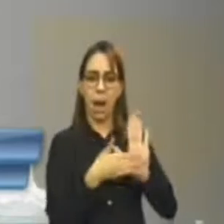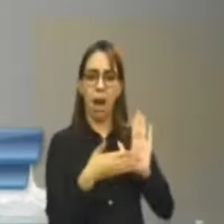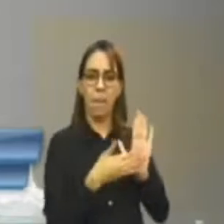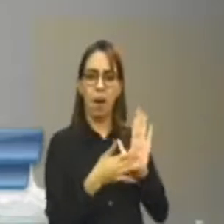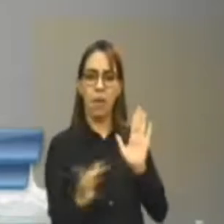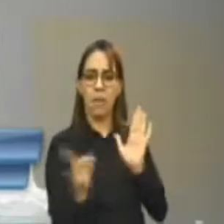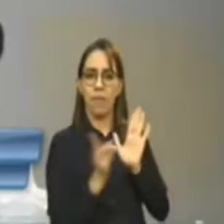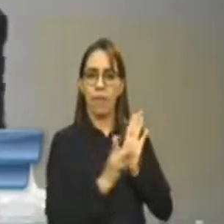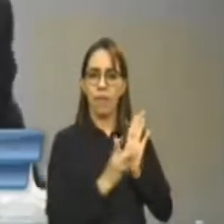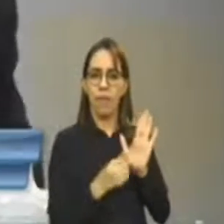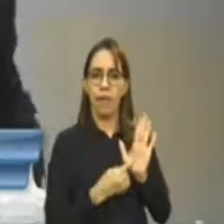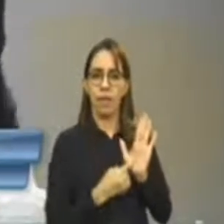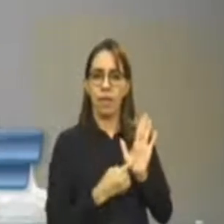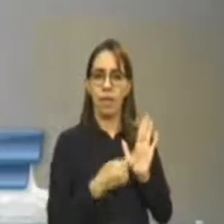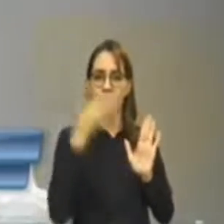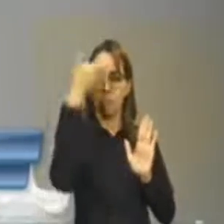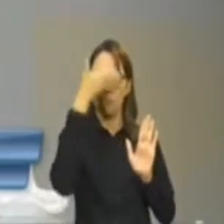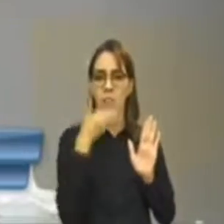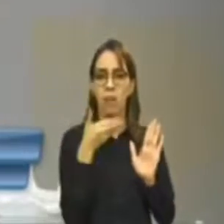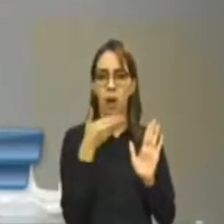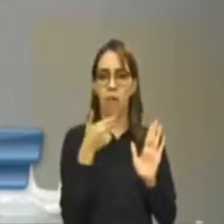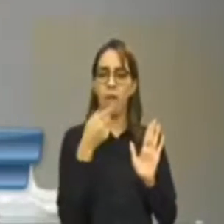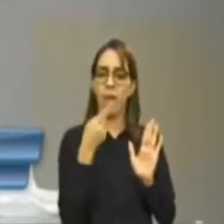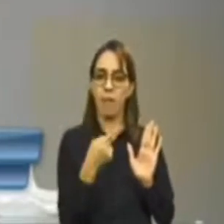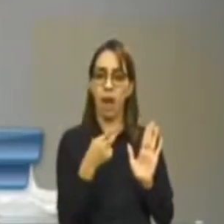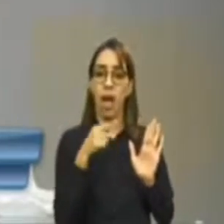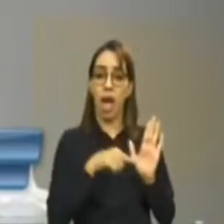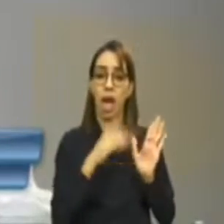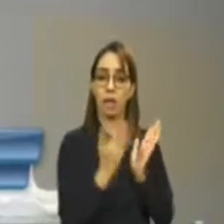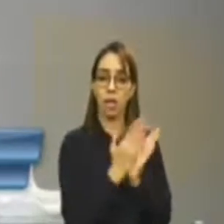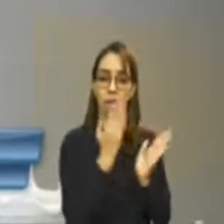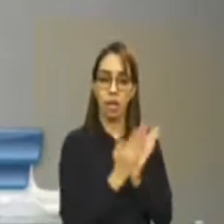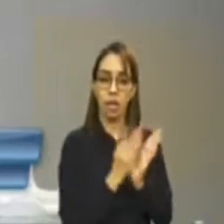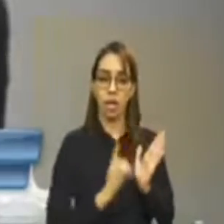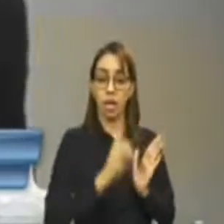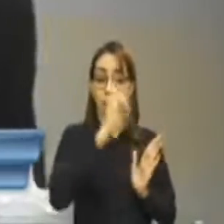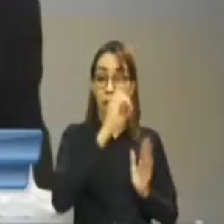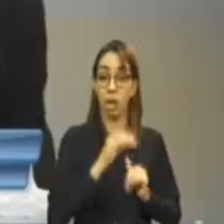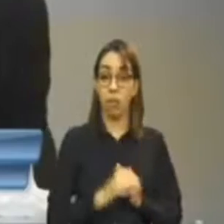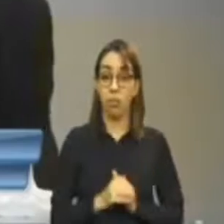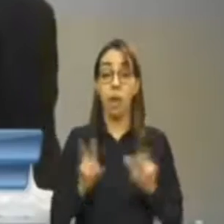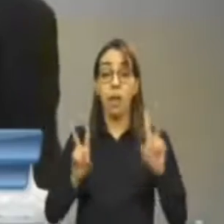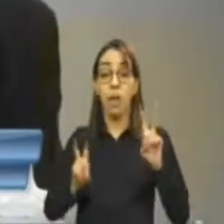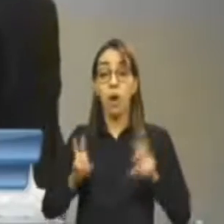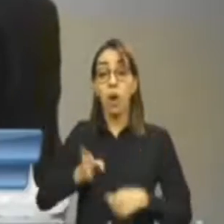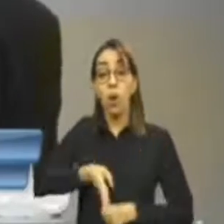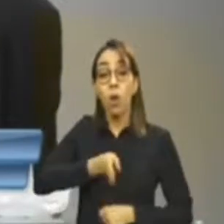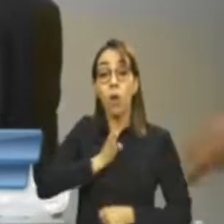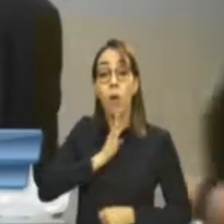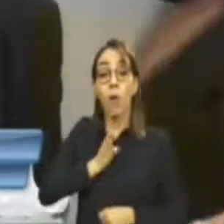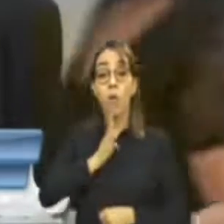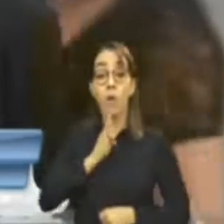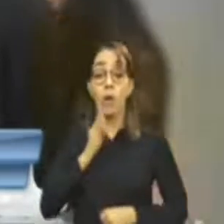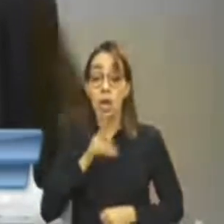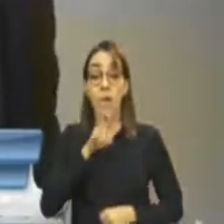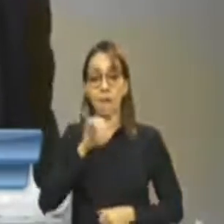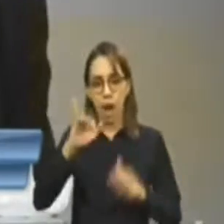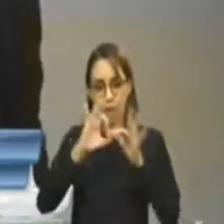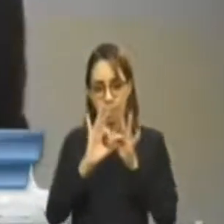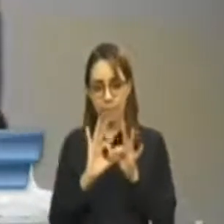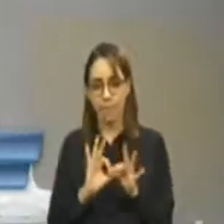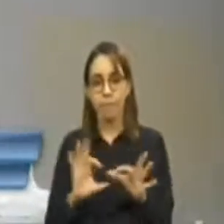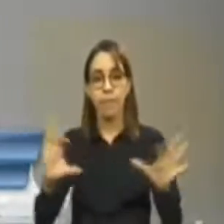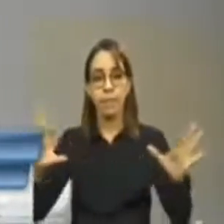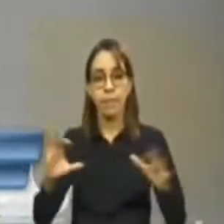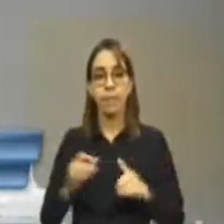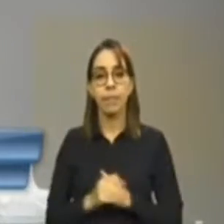é bíblico. Conhecereis a verdade, e a verdade vos libertará. A verdade vos libertará.